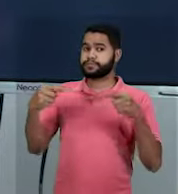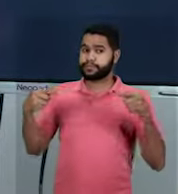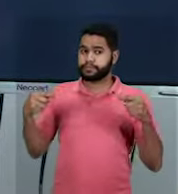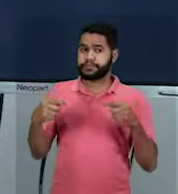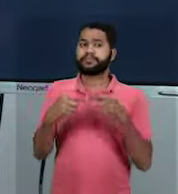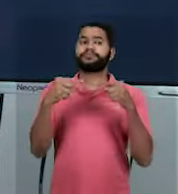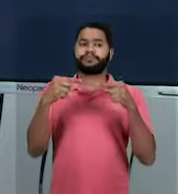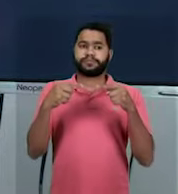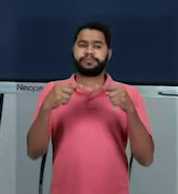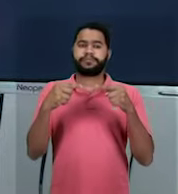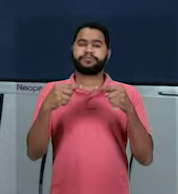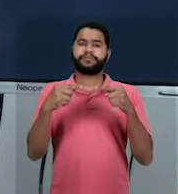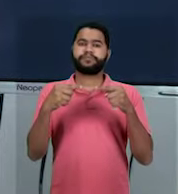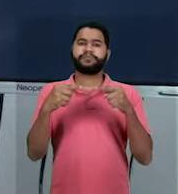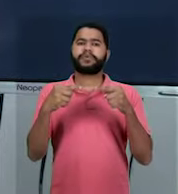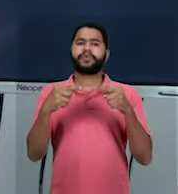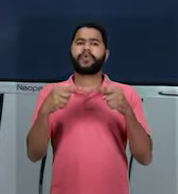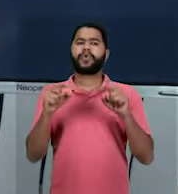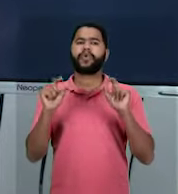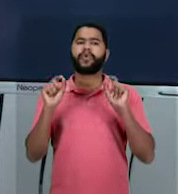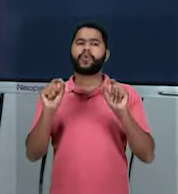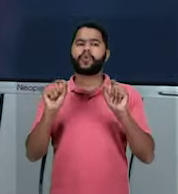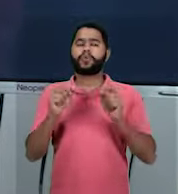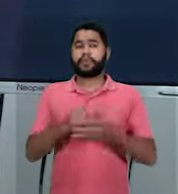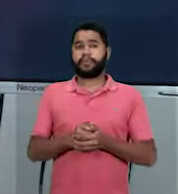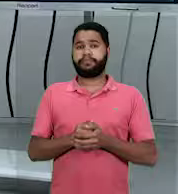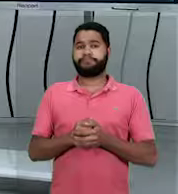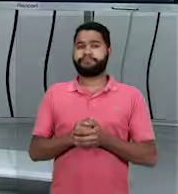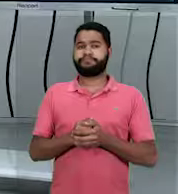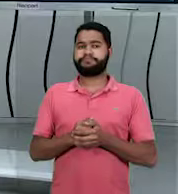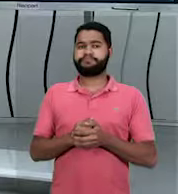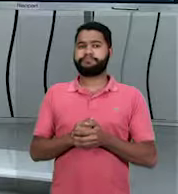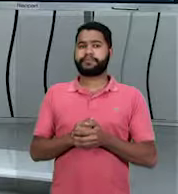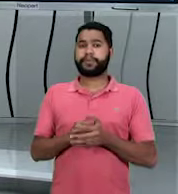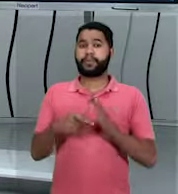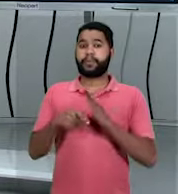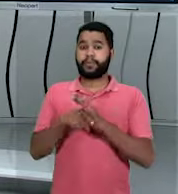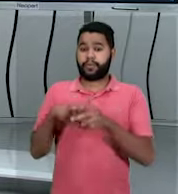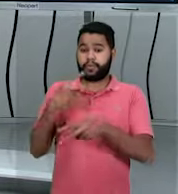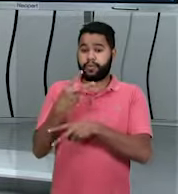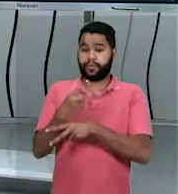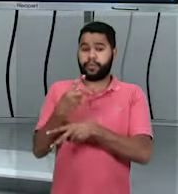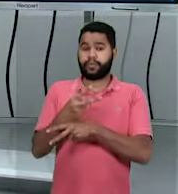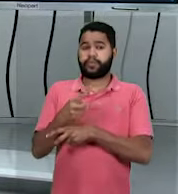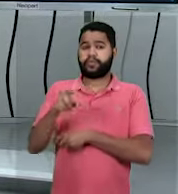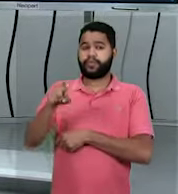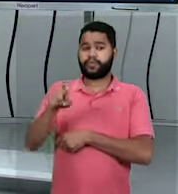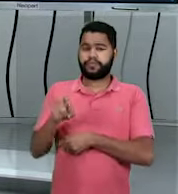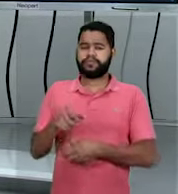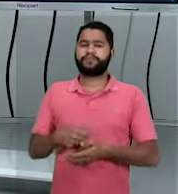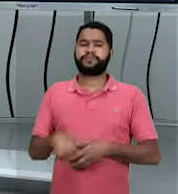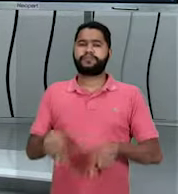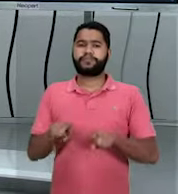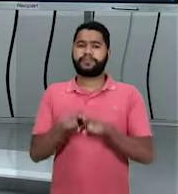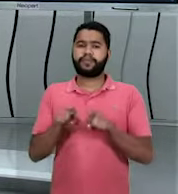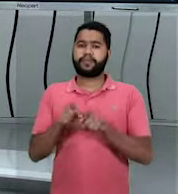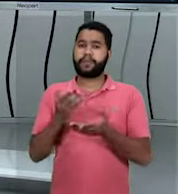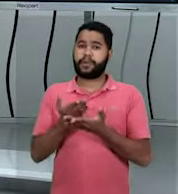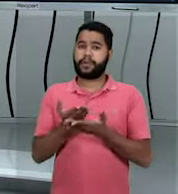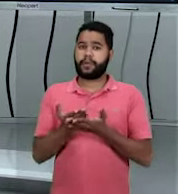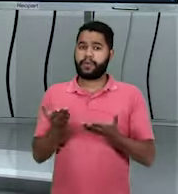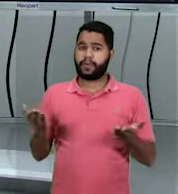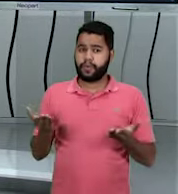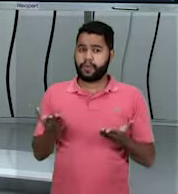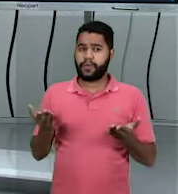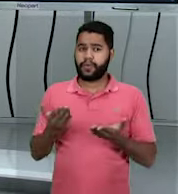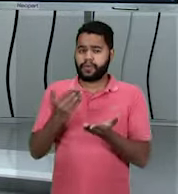ao sexo, que vai ser aquela herança que vai estar relacionada com o cromossomo X. Vimos na nossa aula de hoje,